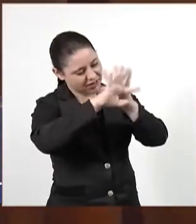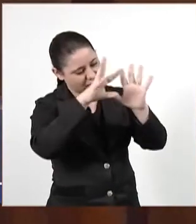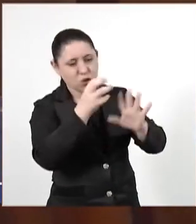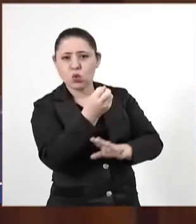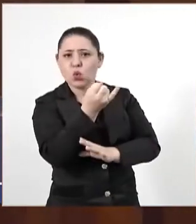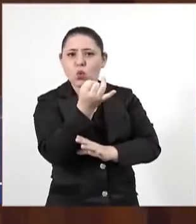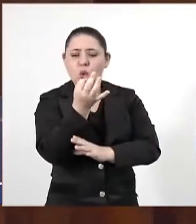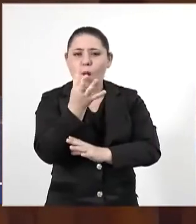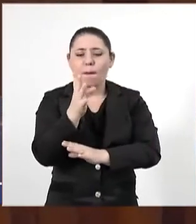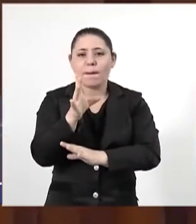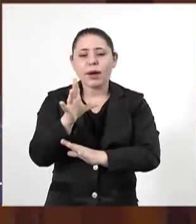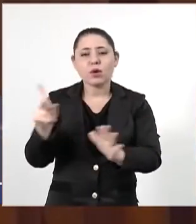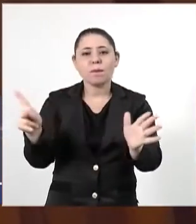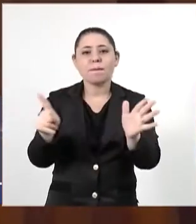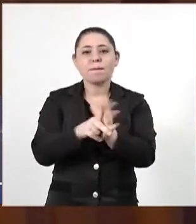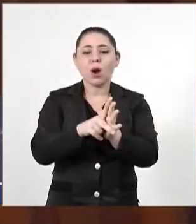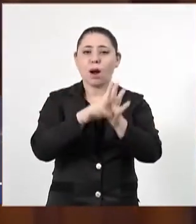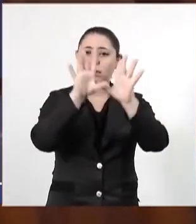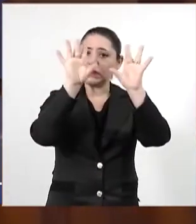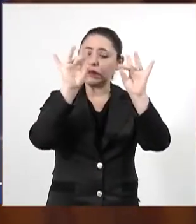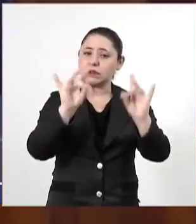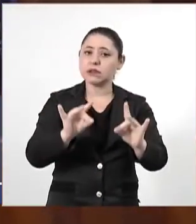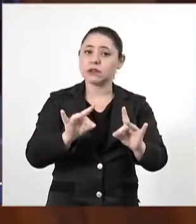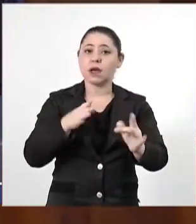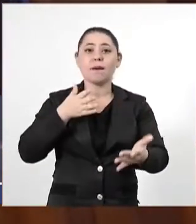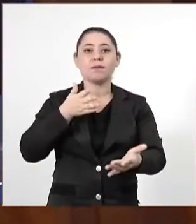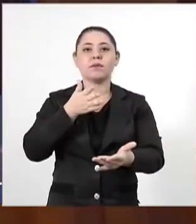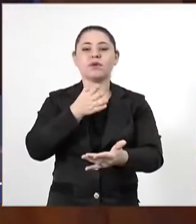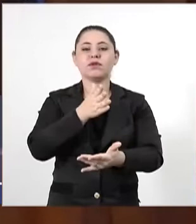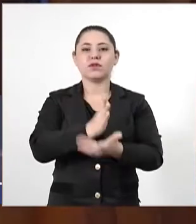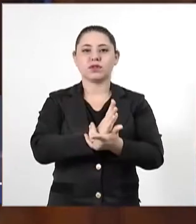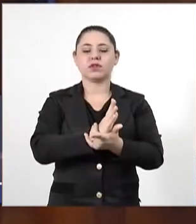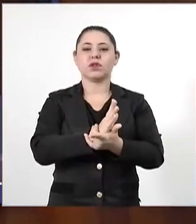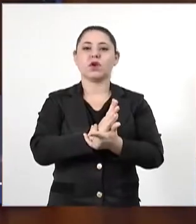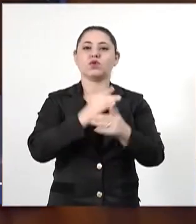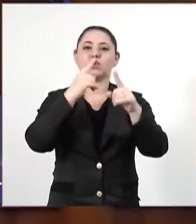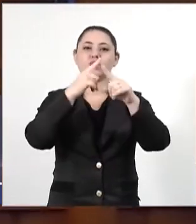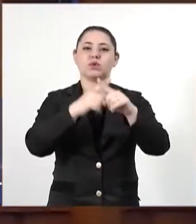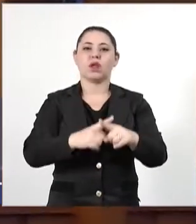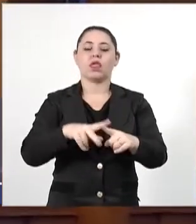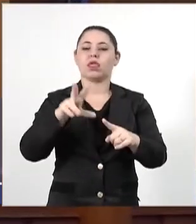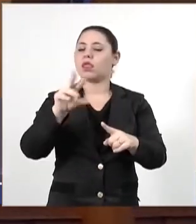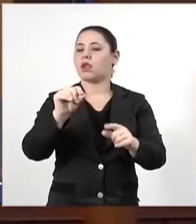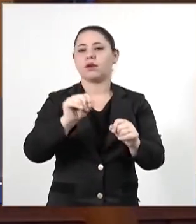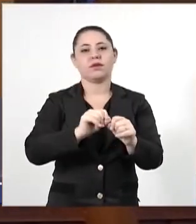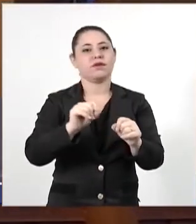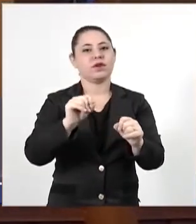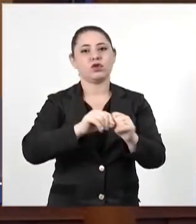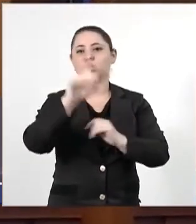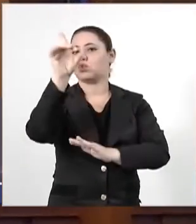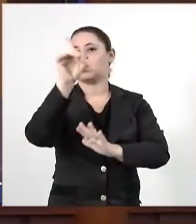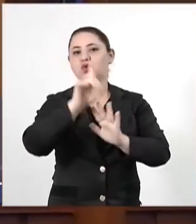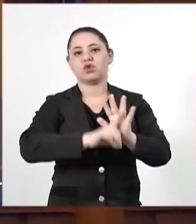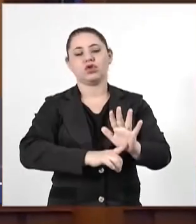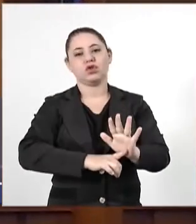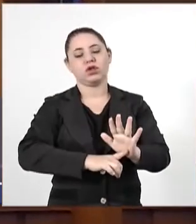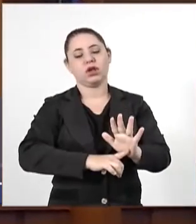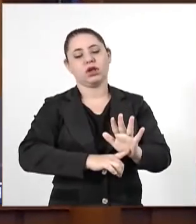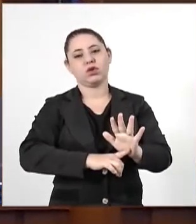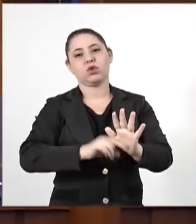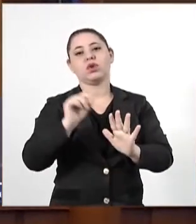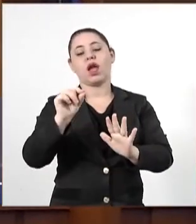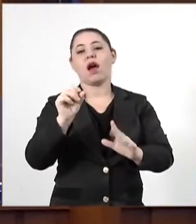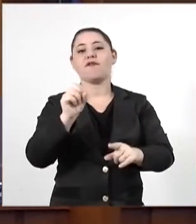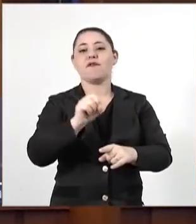de vagas específicas e que a aprovação naquele certame, ele não gera o direito subjetivo